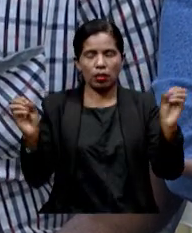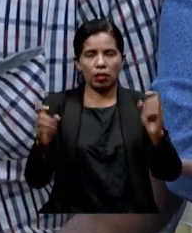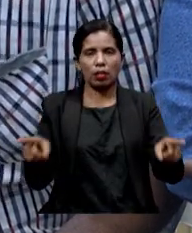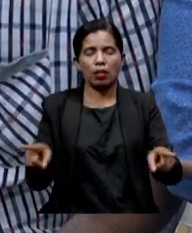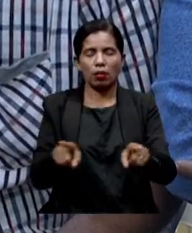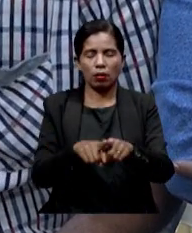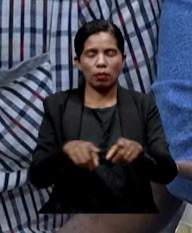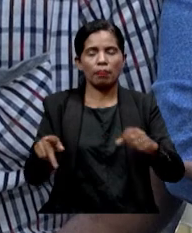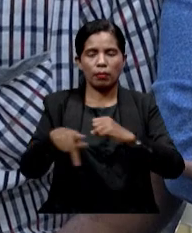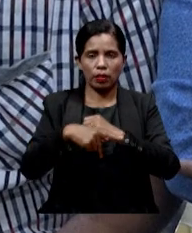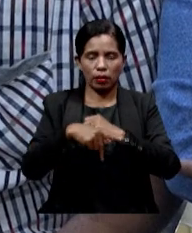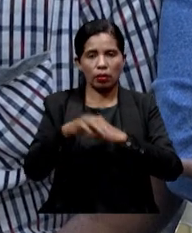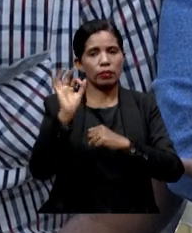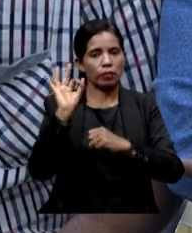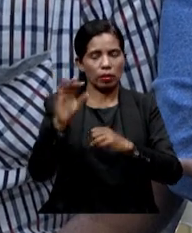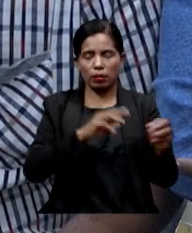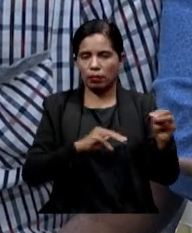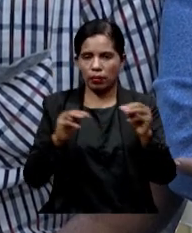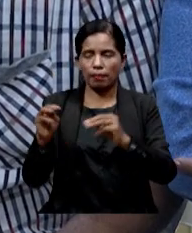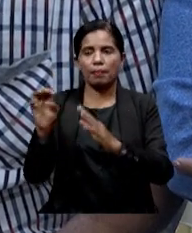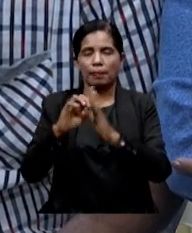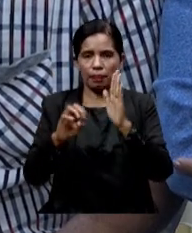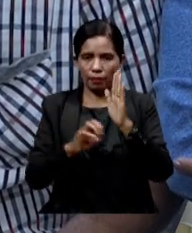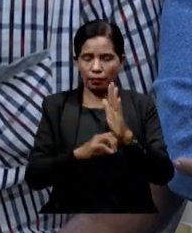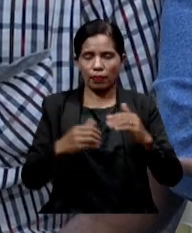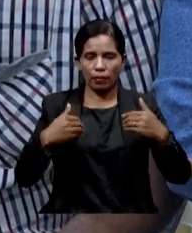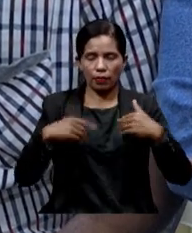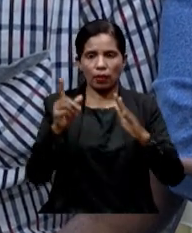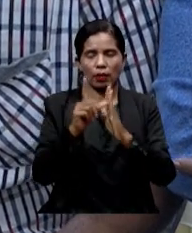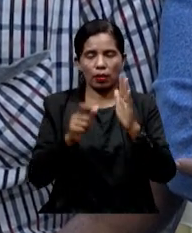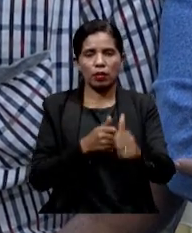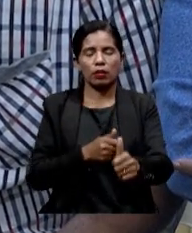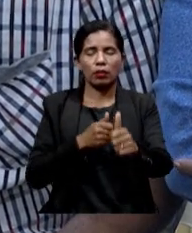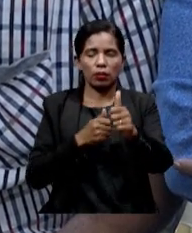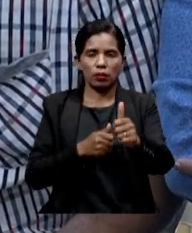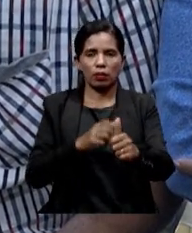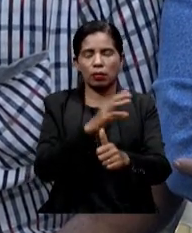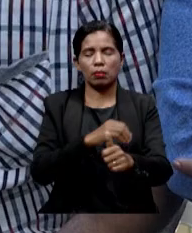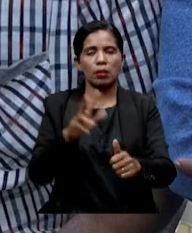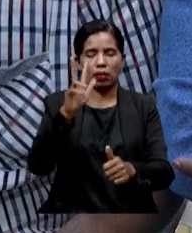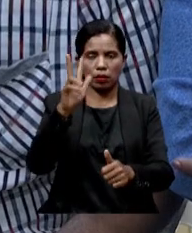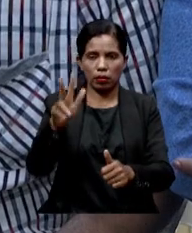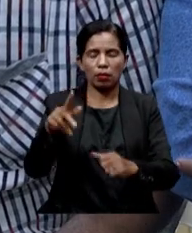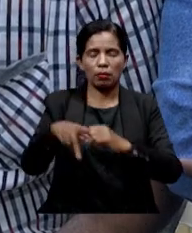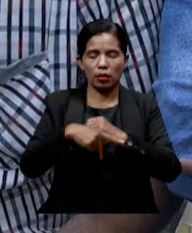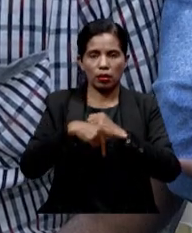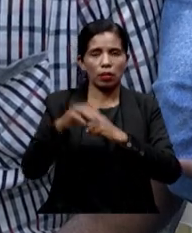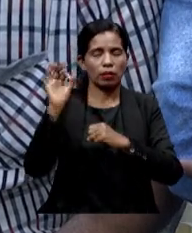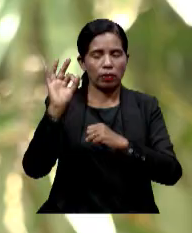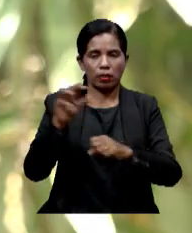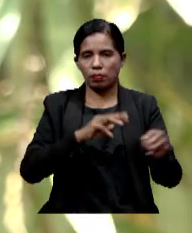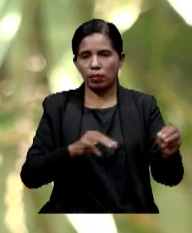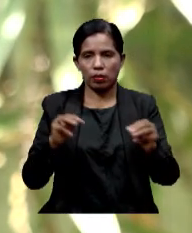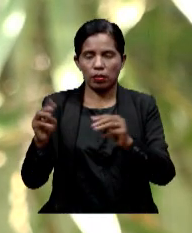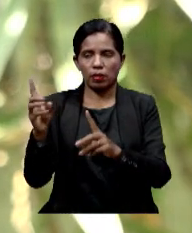partido Frente Mudança. Estrutura nebe iha ne legalidade no baseia ba Congresso Nacional badala tolo partido Frente Mudança nian